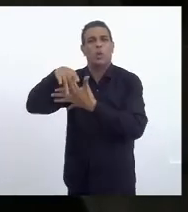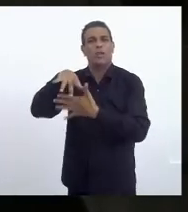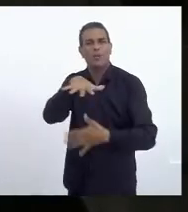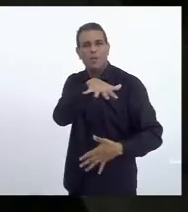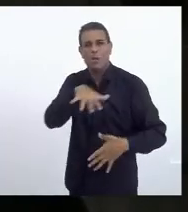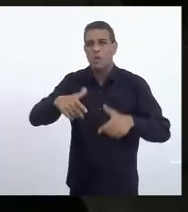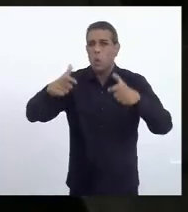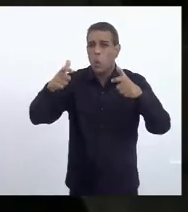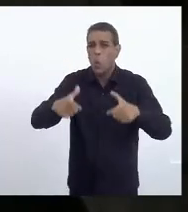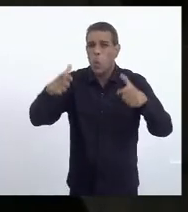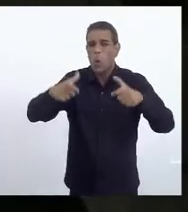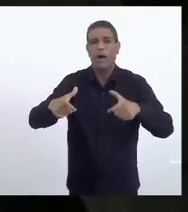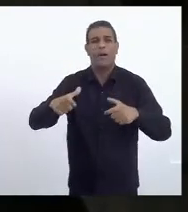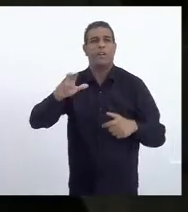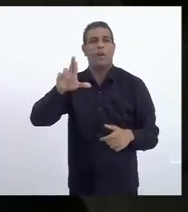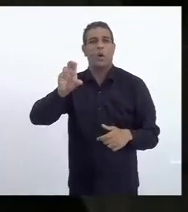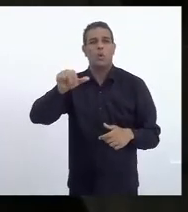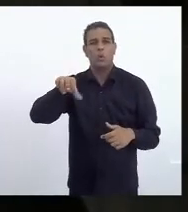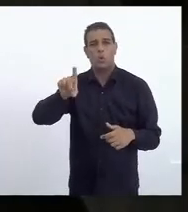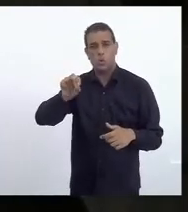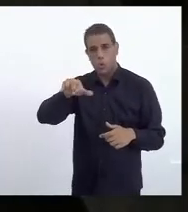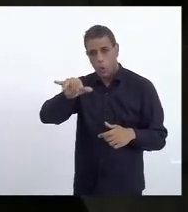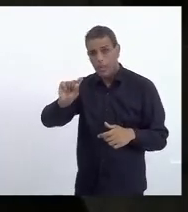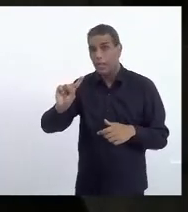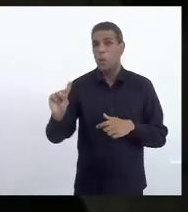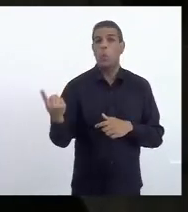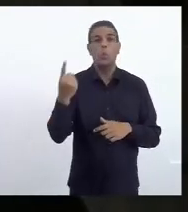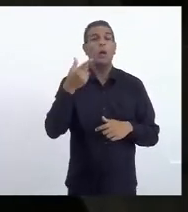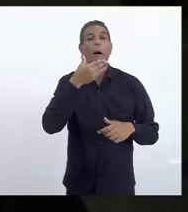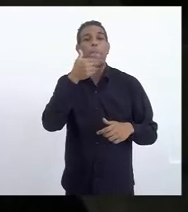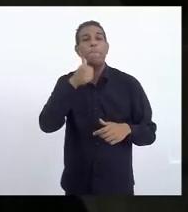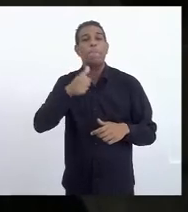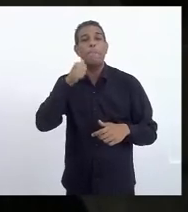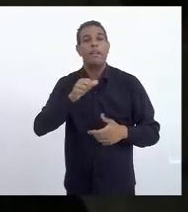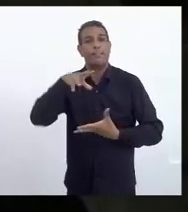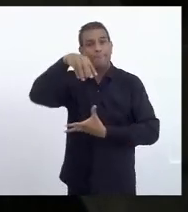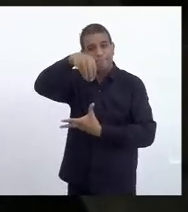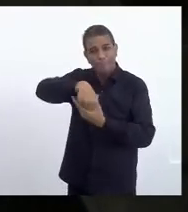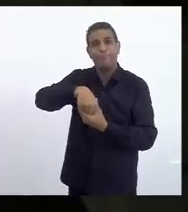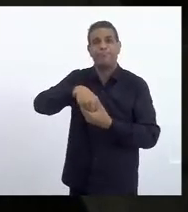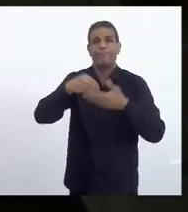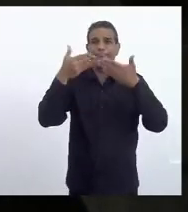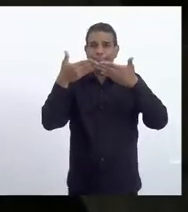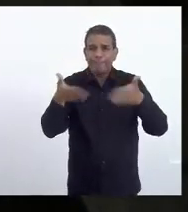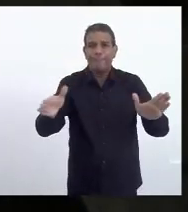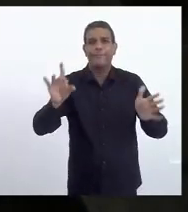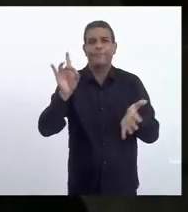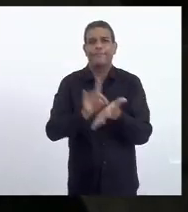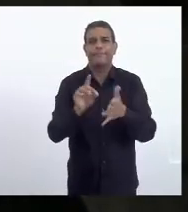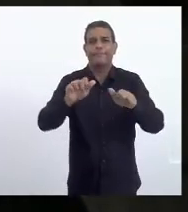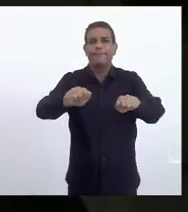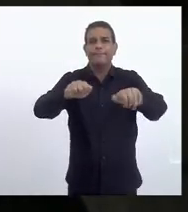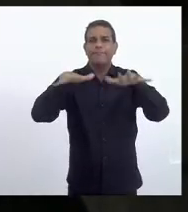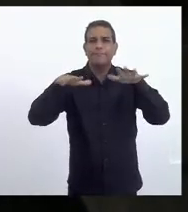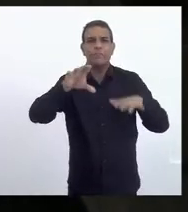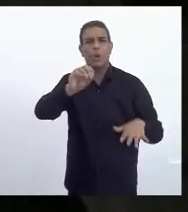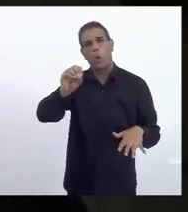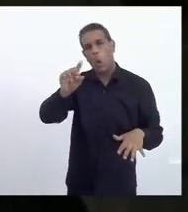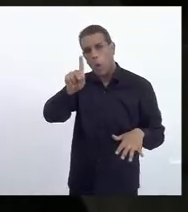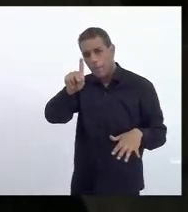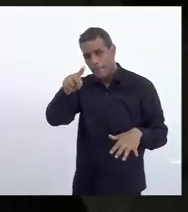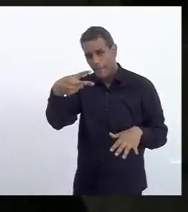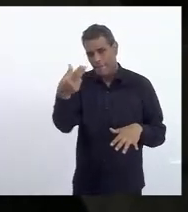não é linda pronunciamento que ela fez na vida foi a única brasileira que se manifestou na abertura oficial da copa e 26